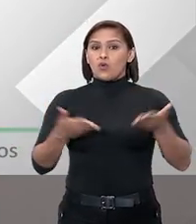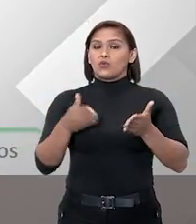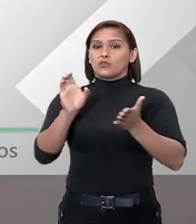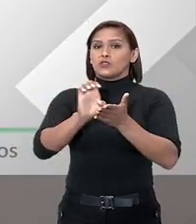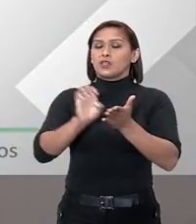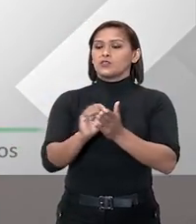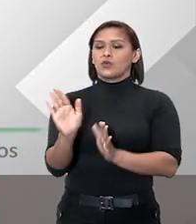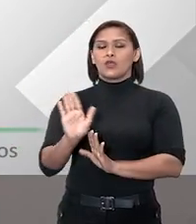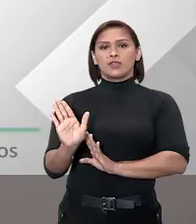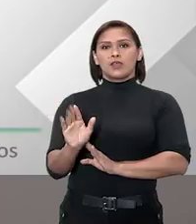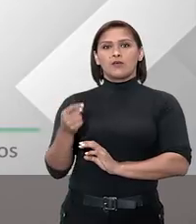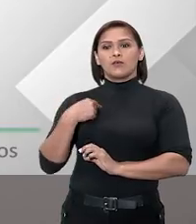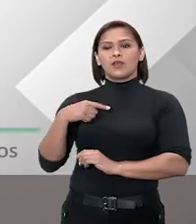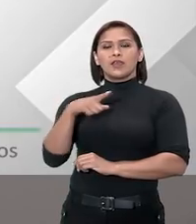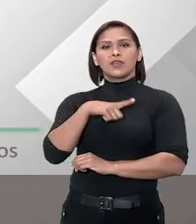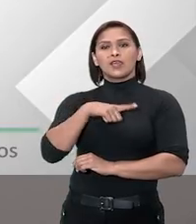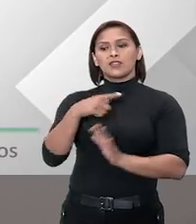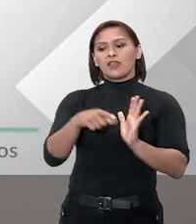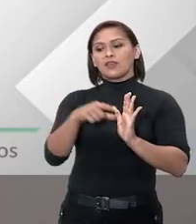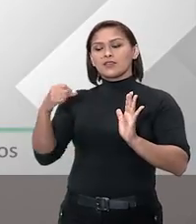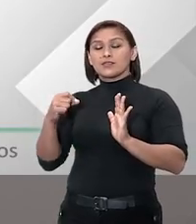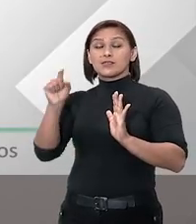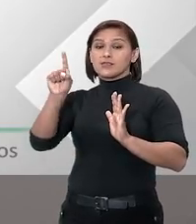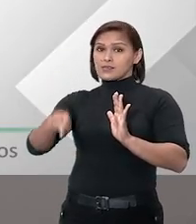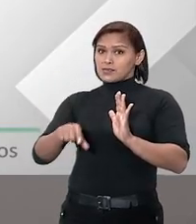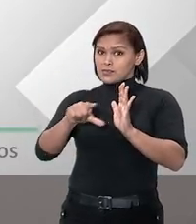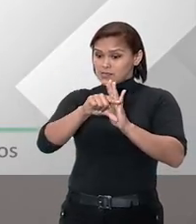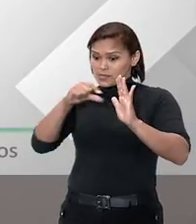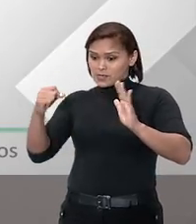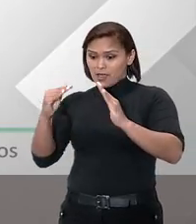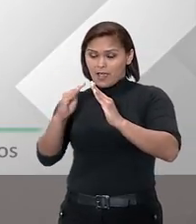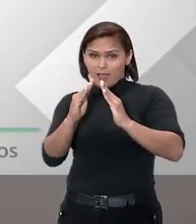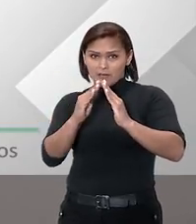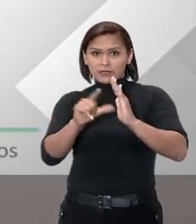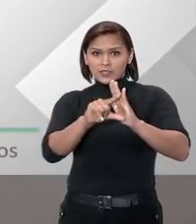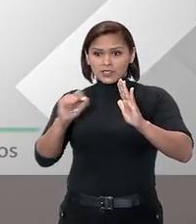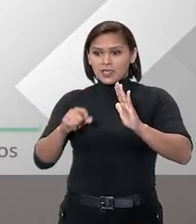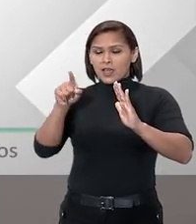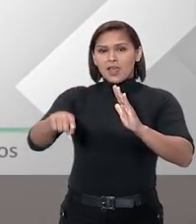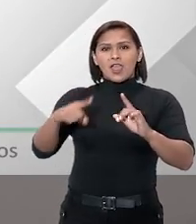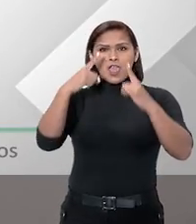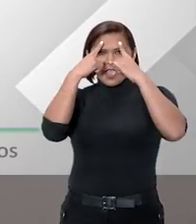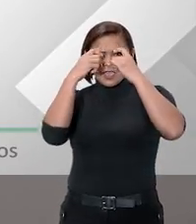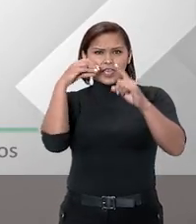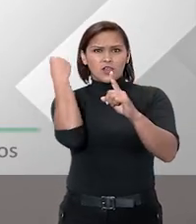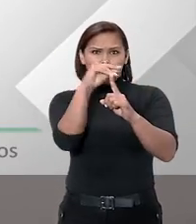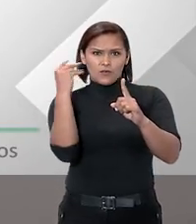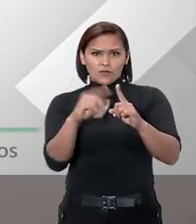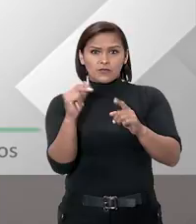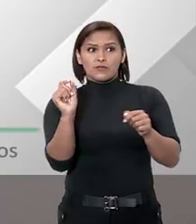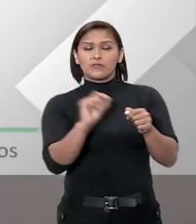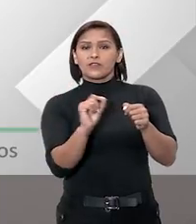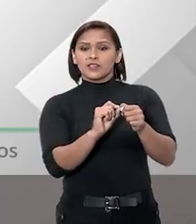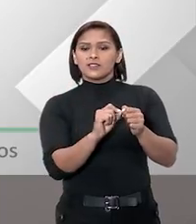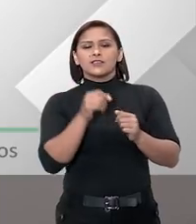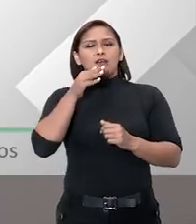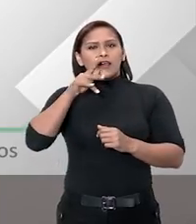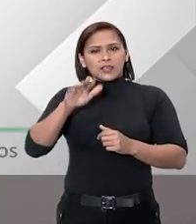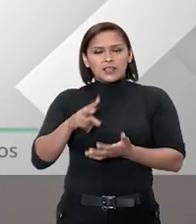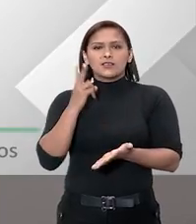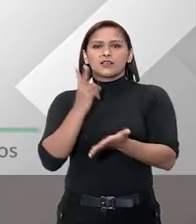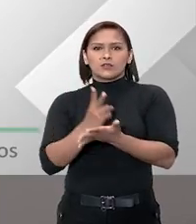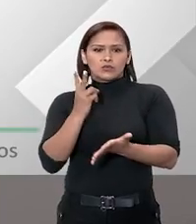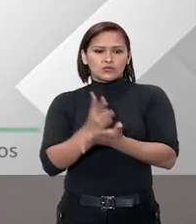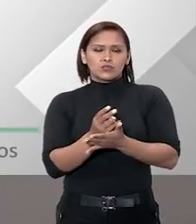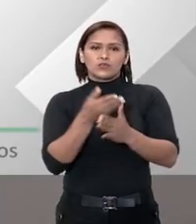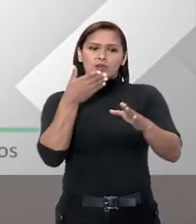estatuto diz, não, quem tem que sair, tem que ser afastado, é o agressor. Né? A criança ela tem que